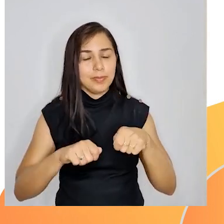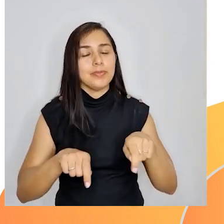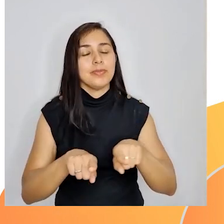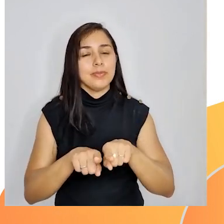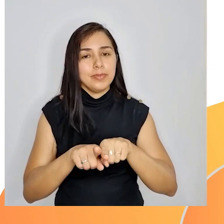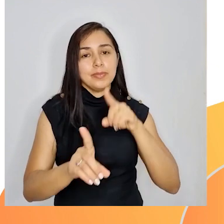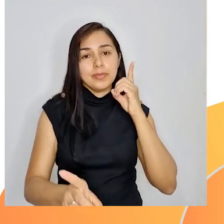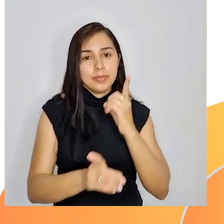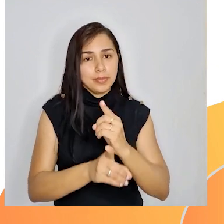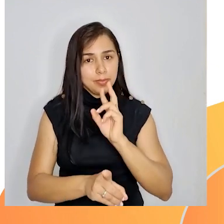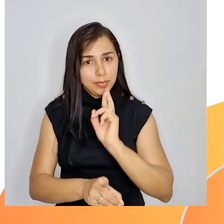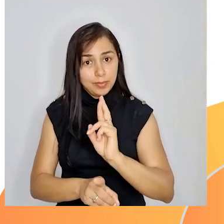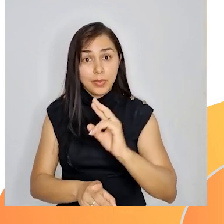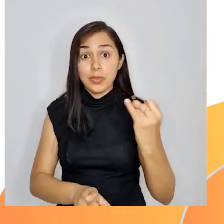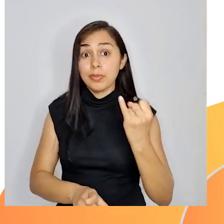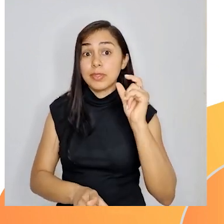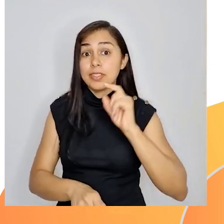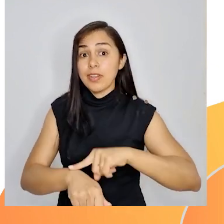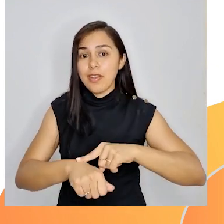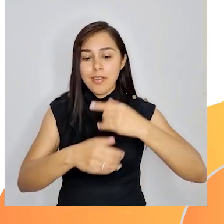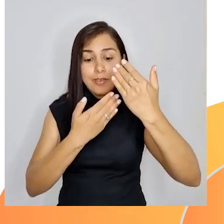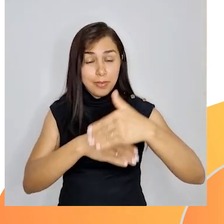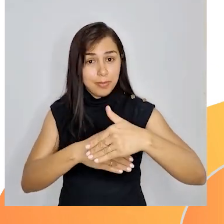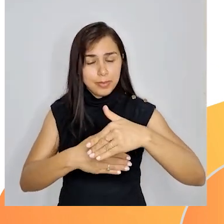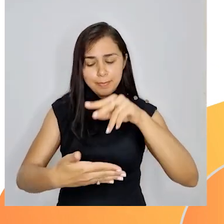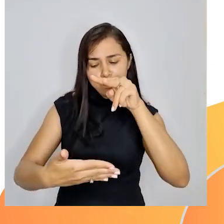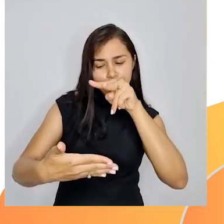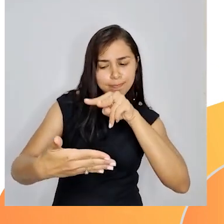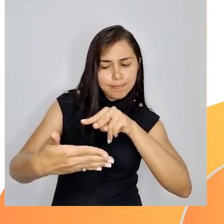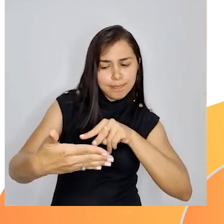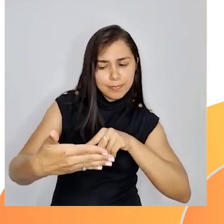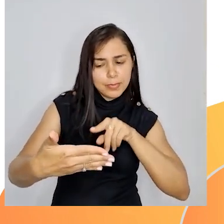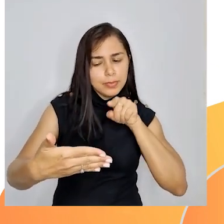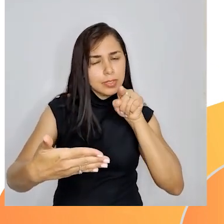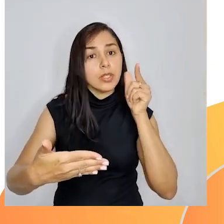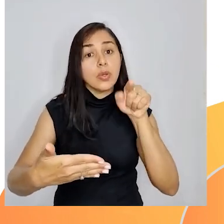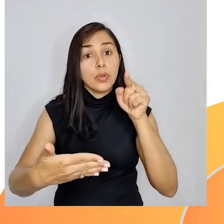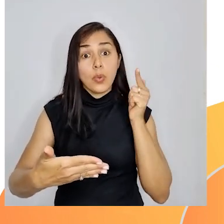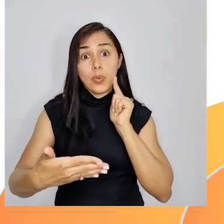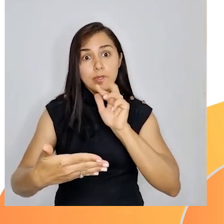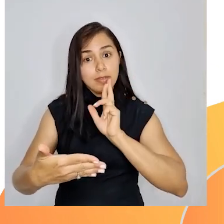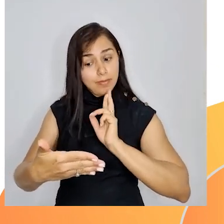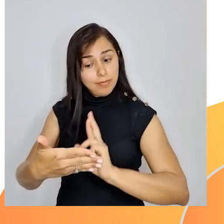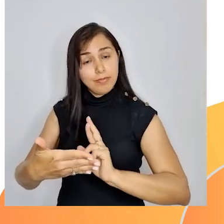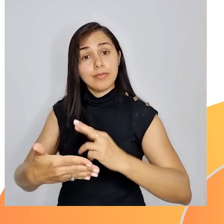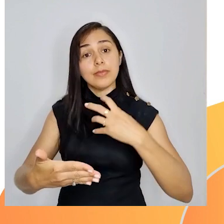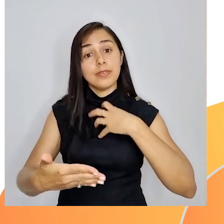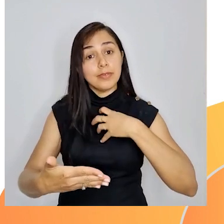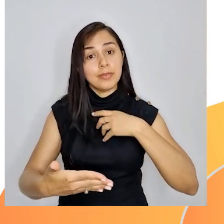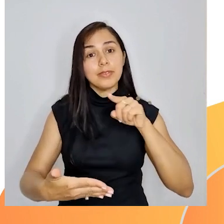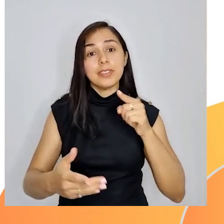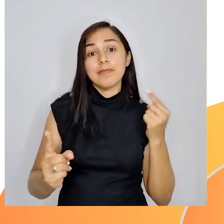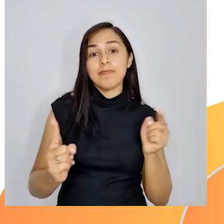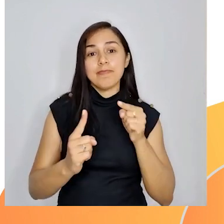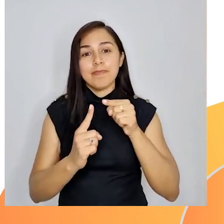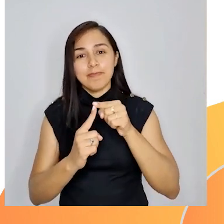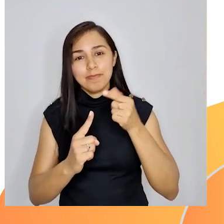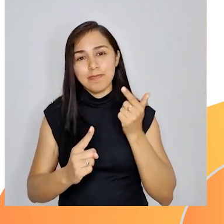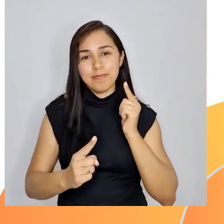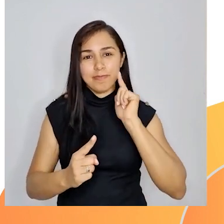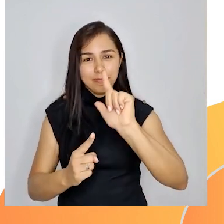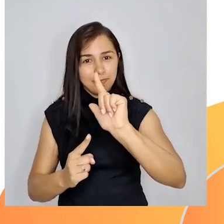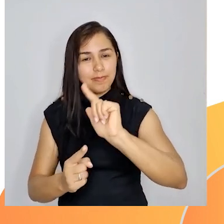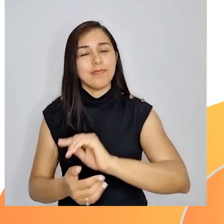importante que na hora da sua prova você Responda né da maneira que você vá atingir o seu objetivo né não